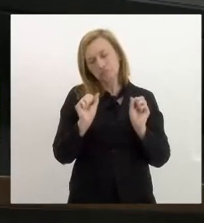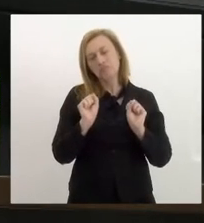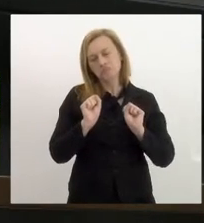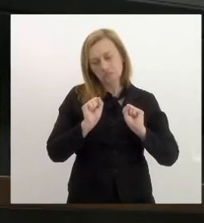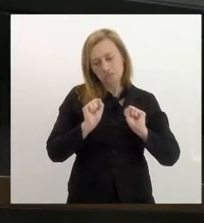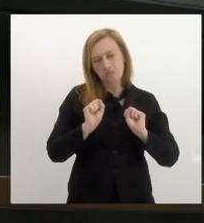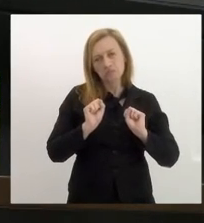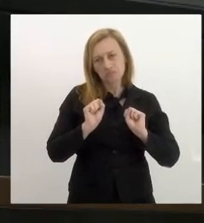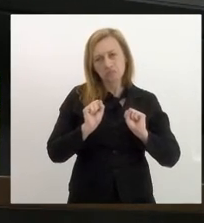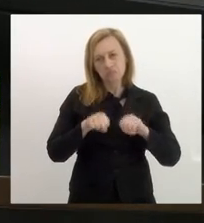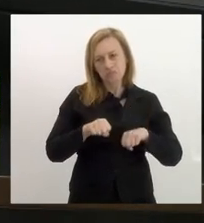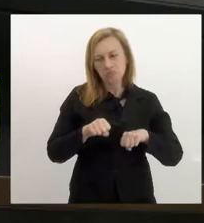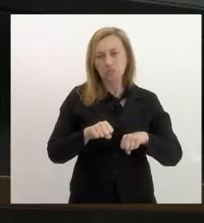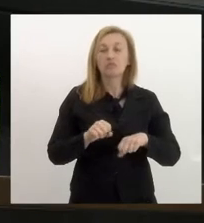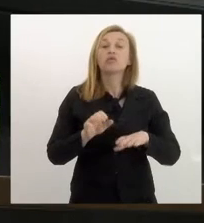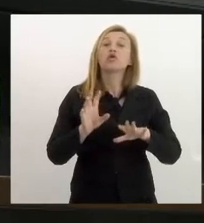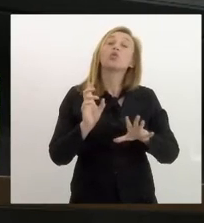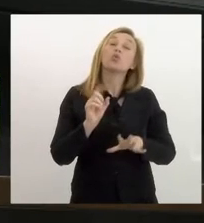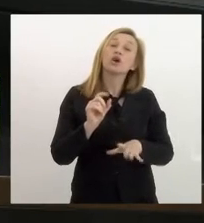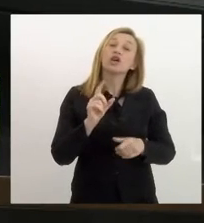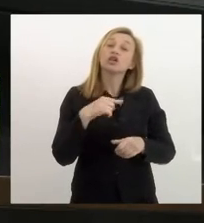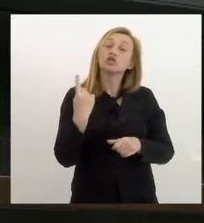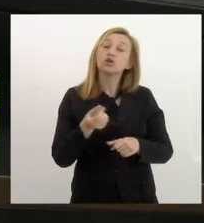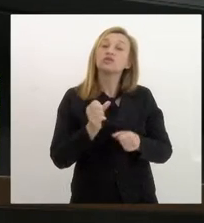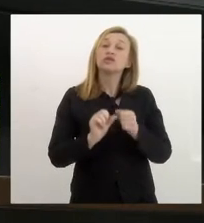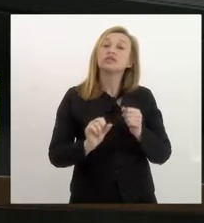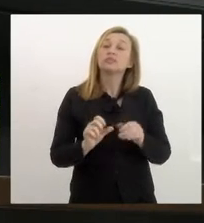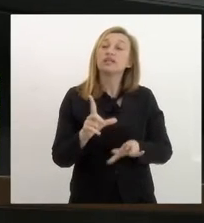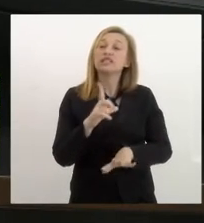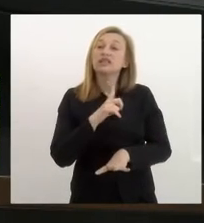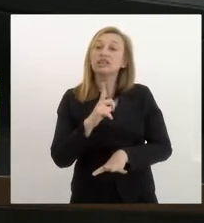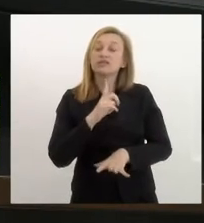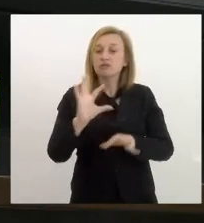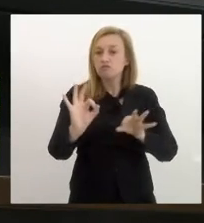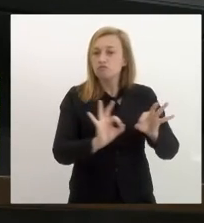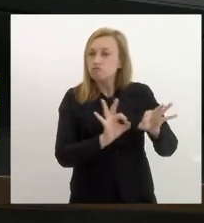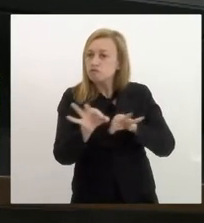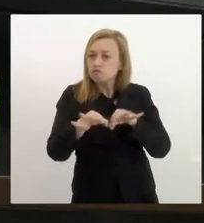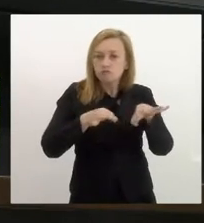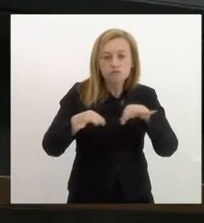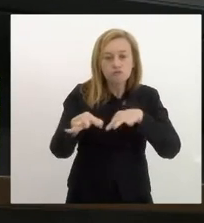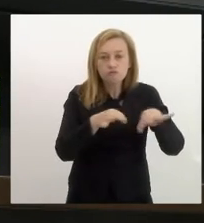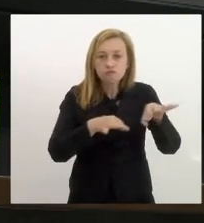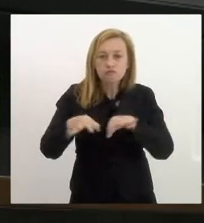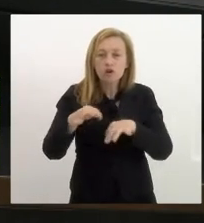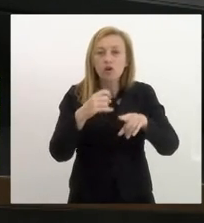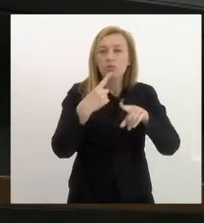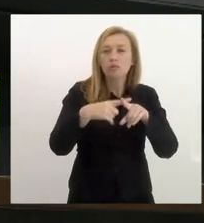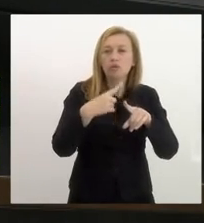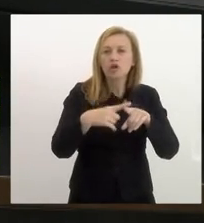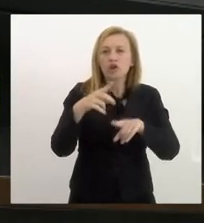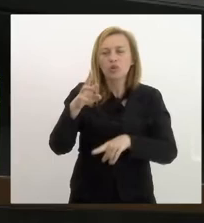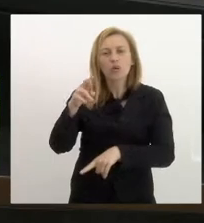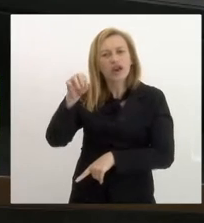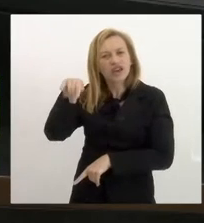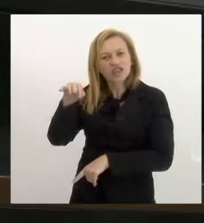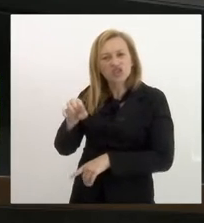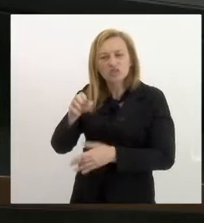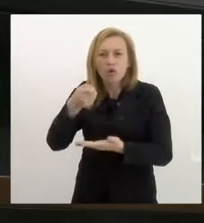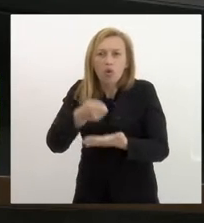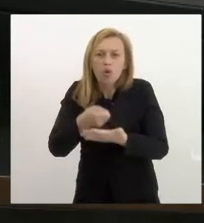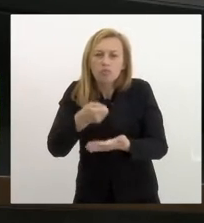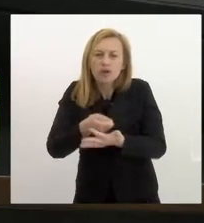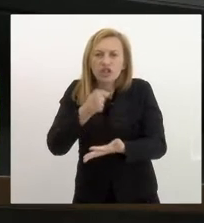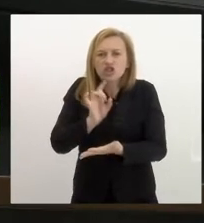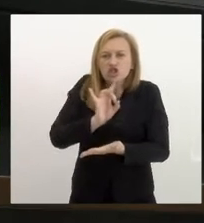e o que que nós fizemos para que houvesse planejamento porque o regime e ele obriga apenas